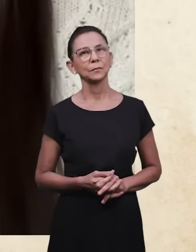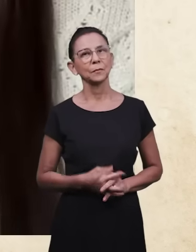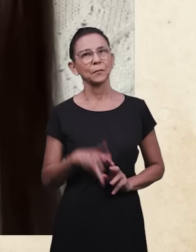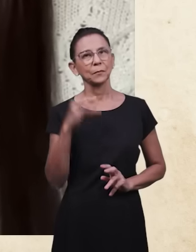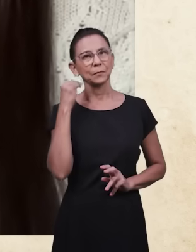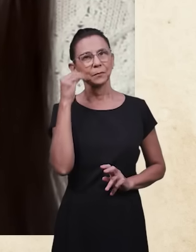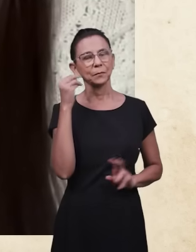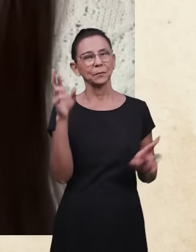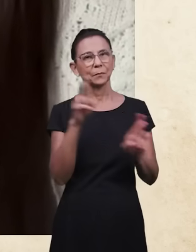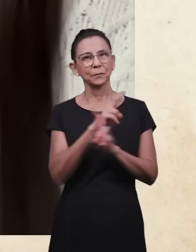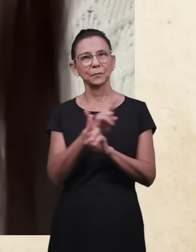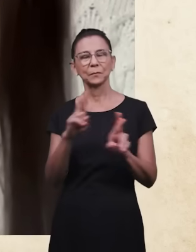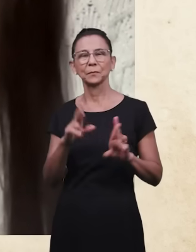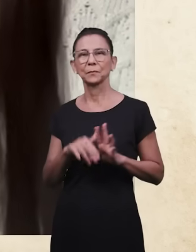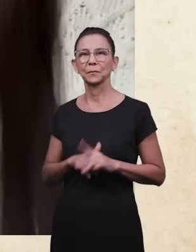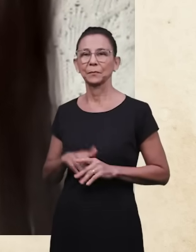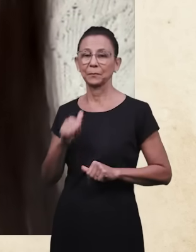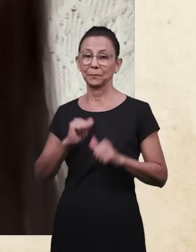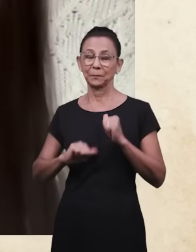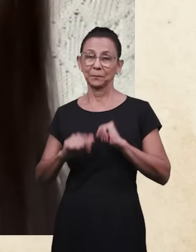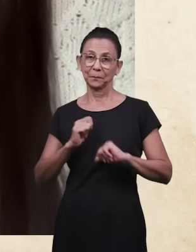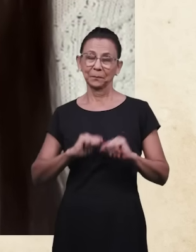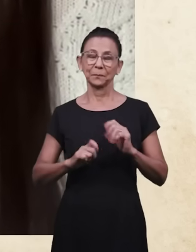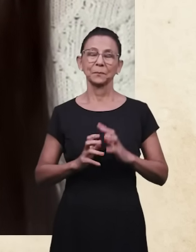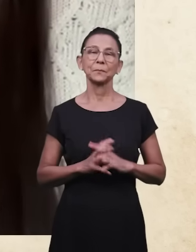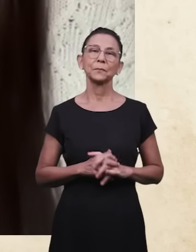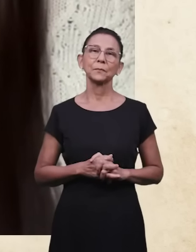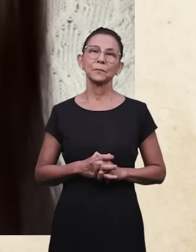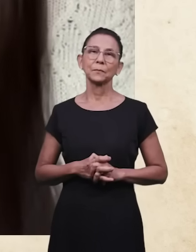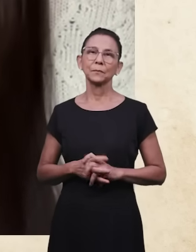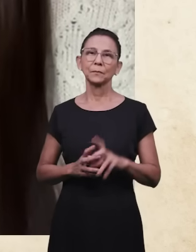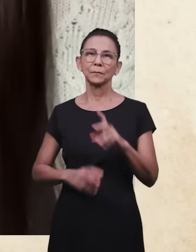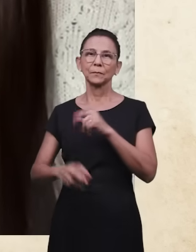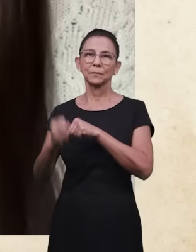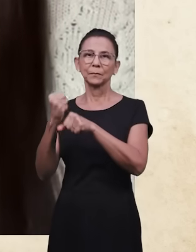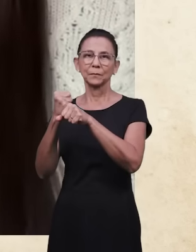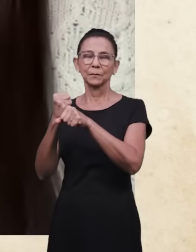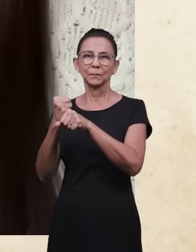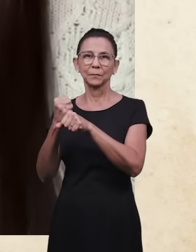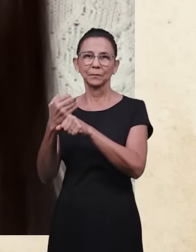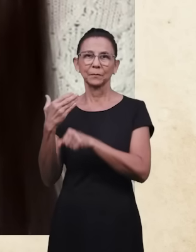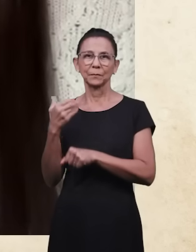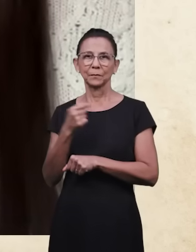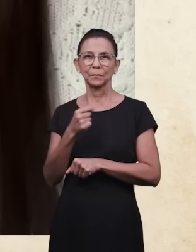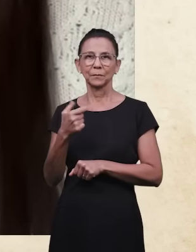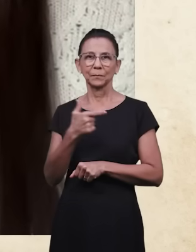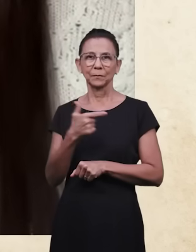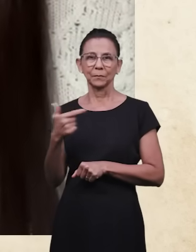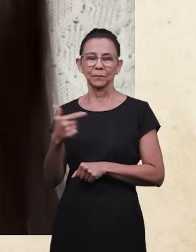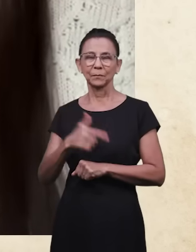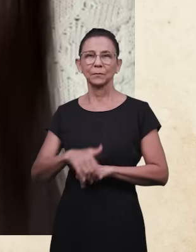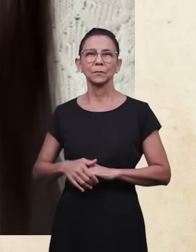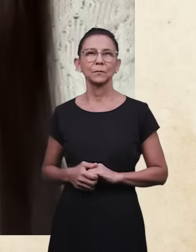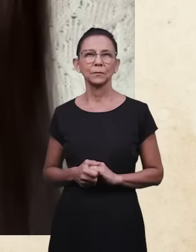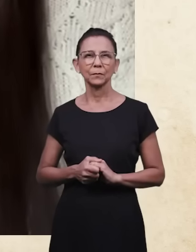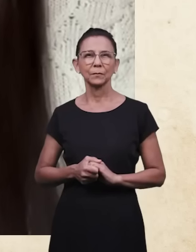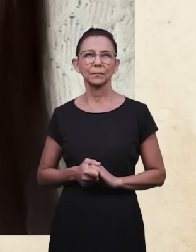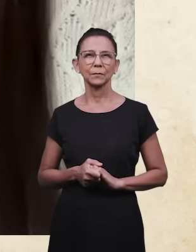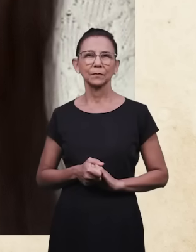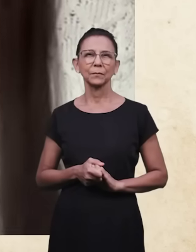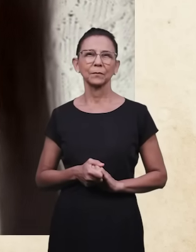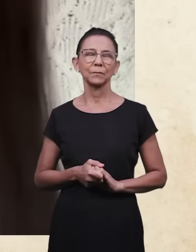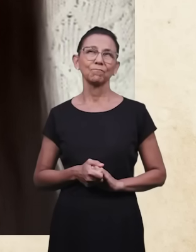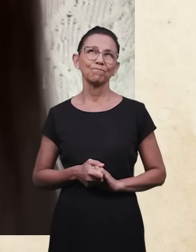Pai Senhor, eu vim contar um pouco da minha experiência com relação à ansiedade. Ano passado eu estava em épocas de